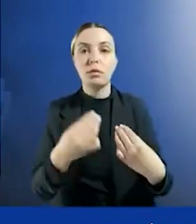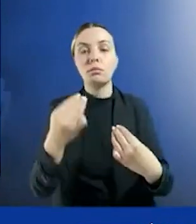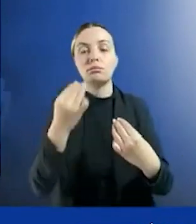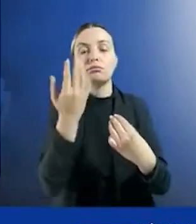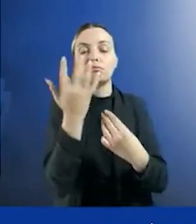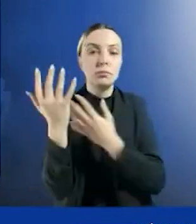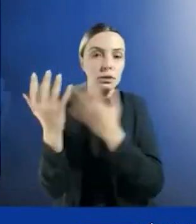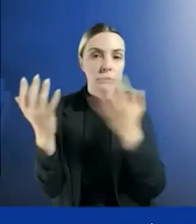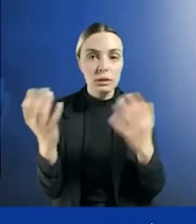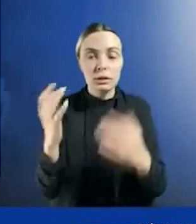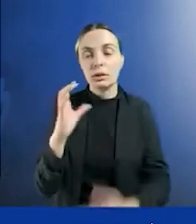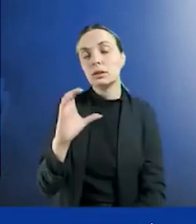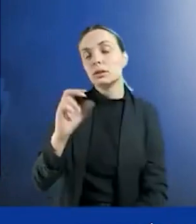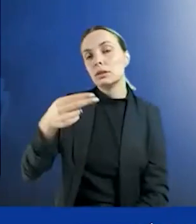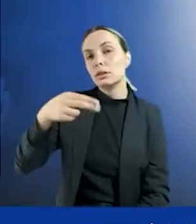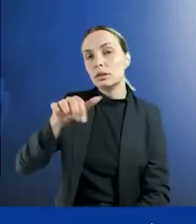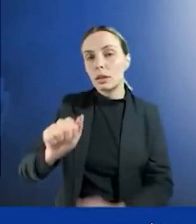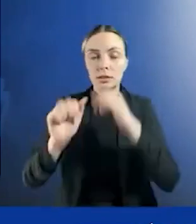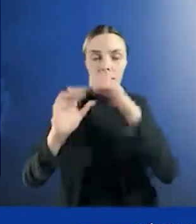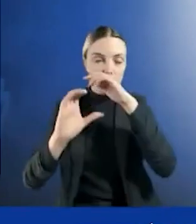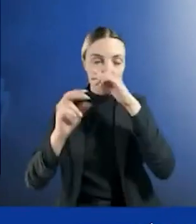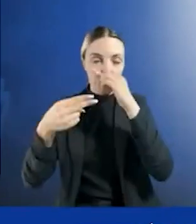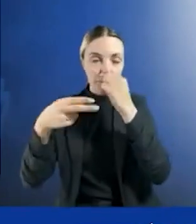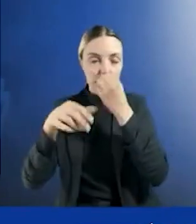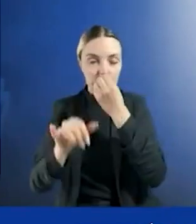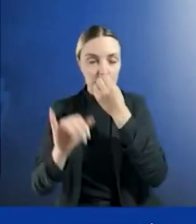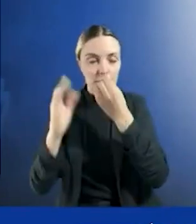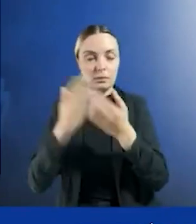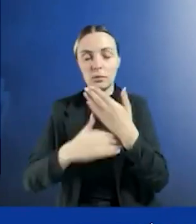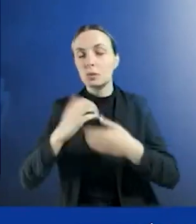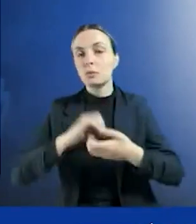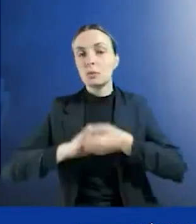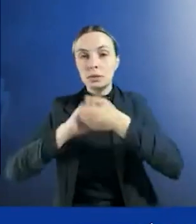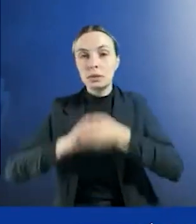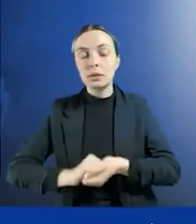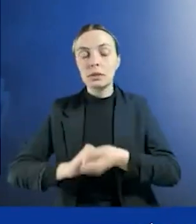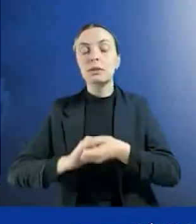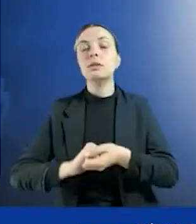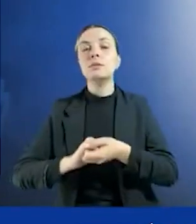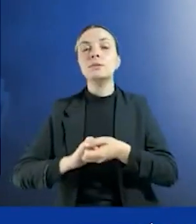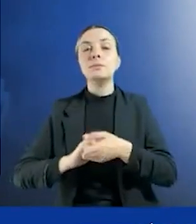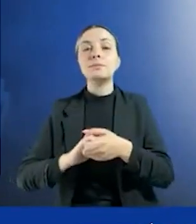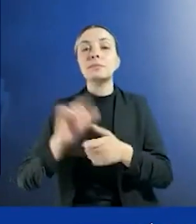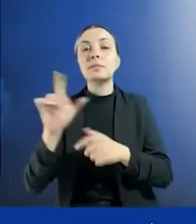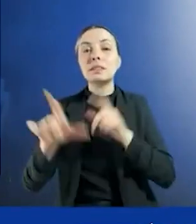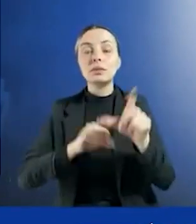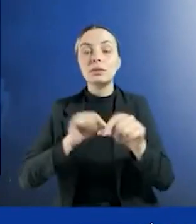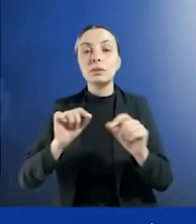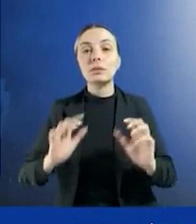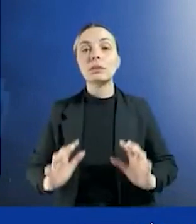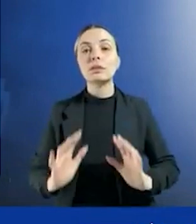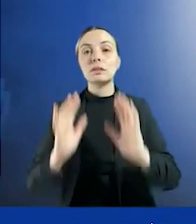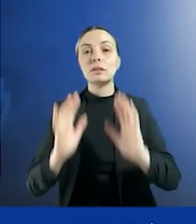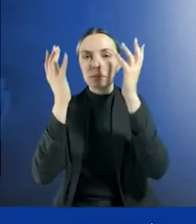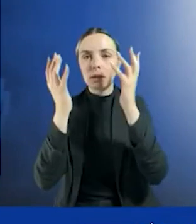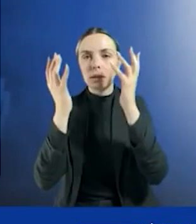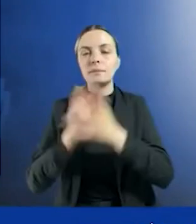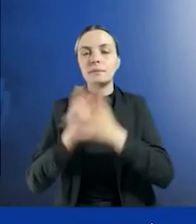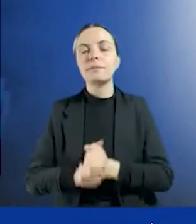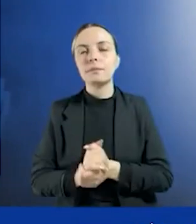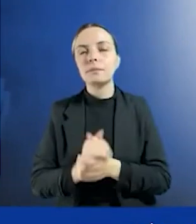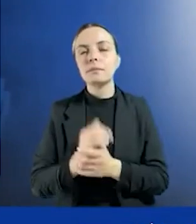CNA, CNI, SEBRAE, todos os parceiros do agronegócio brasileiro, escolheu para celebrar o Dia da Agricultura, que é tão